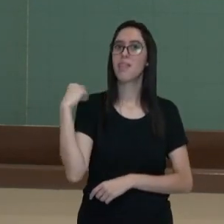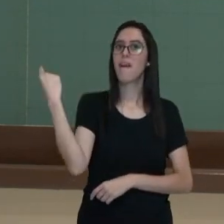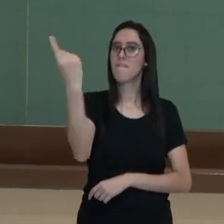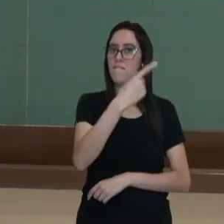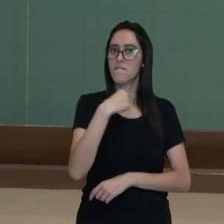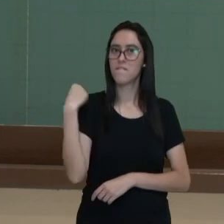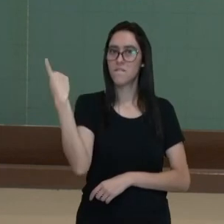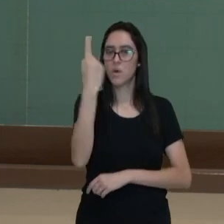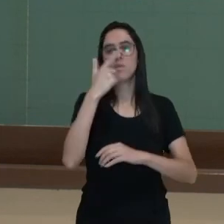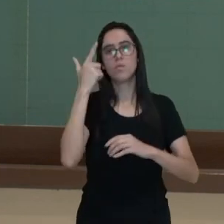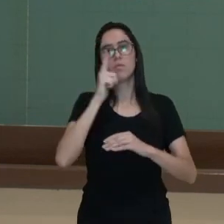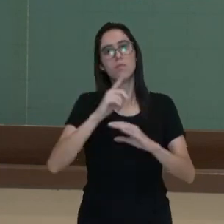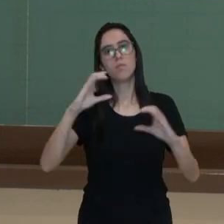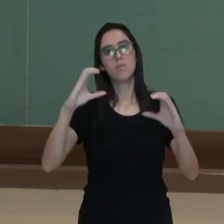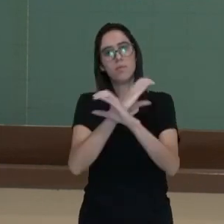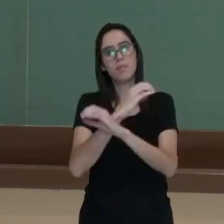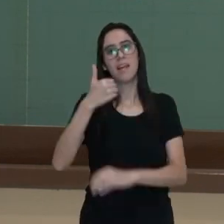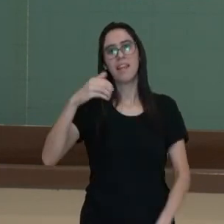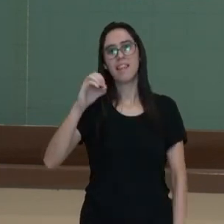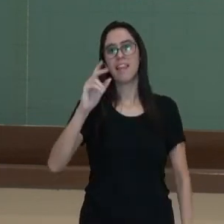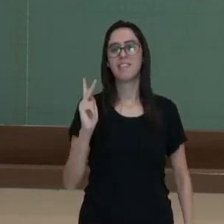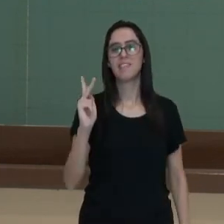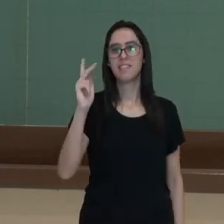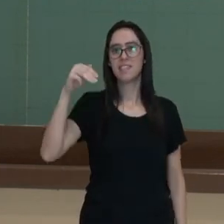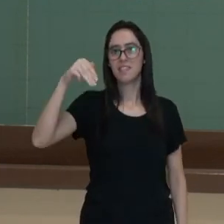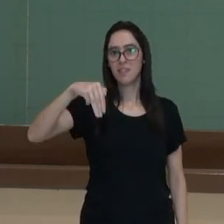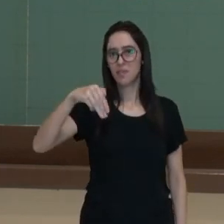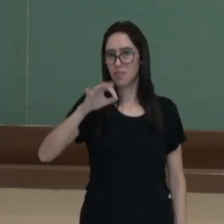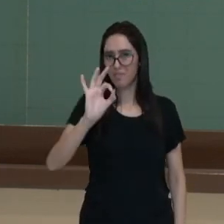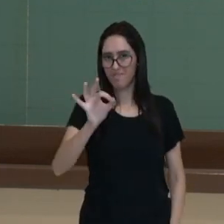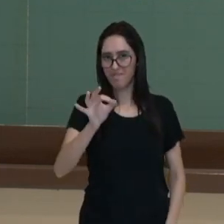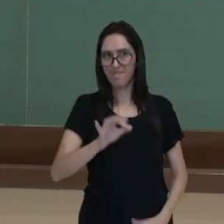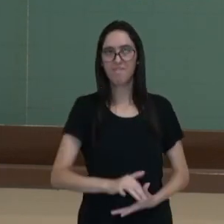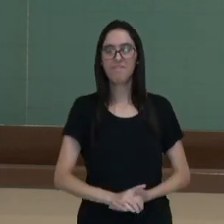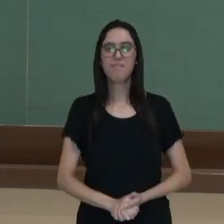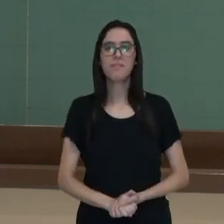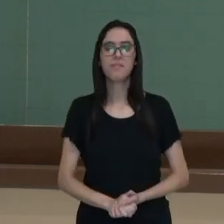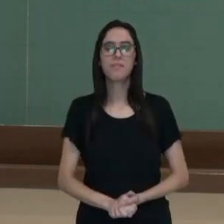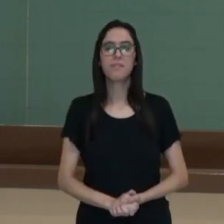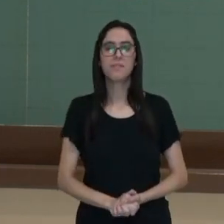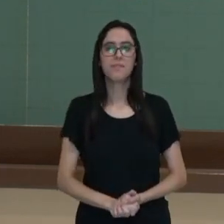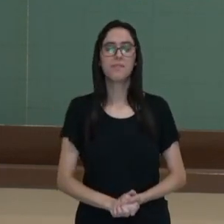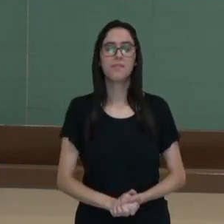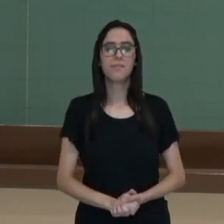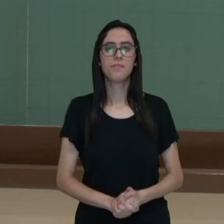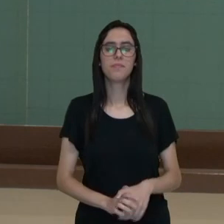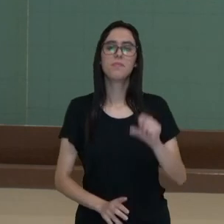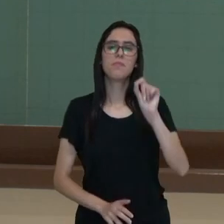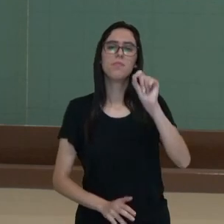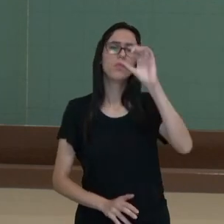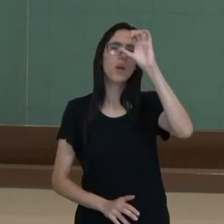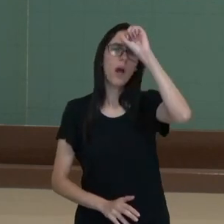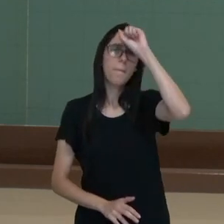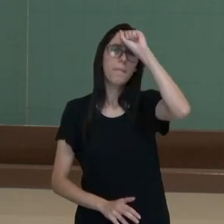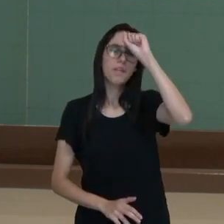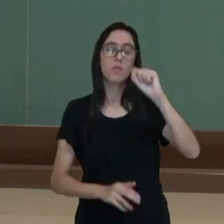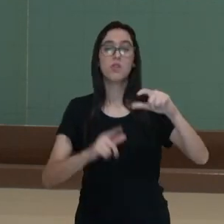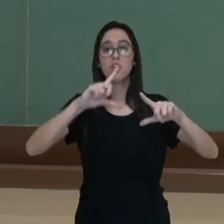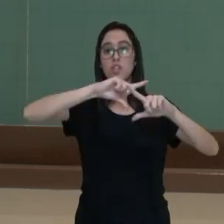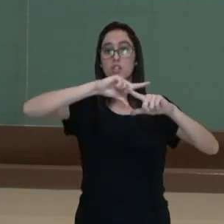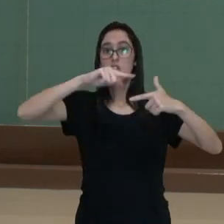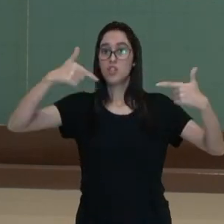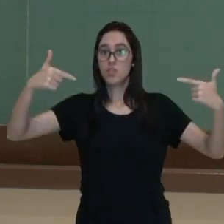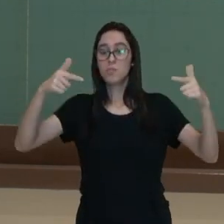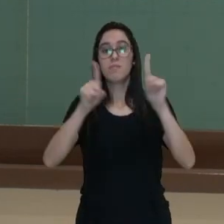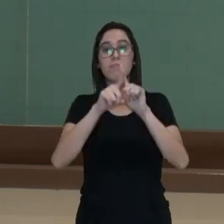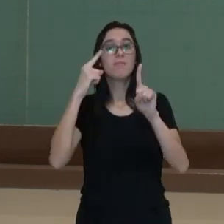Para completar os 10 quilômetros que ele deseja correr ali diariamente. O que vimos? A geometria e a descoberta